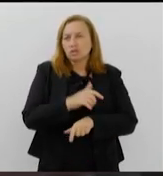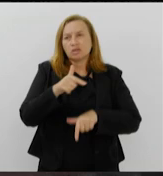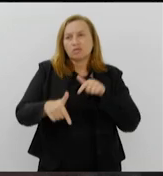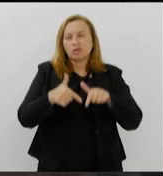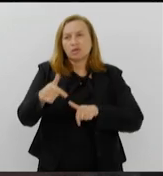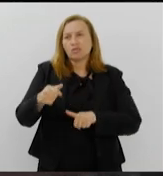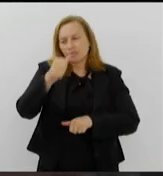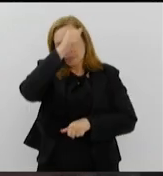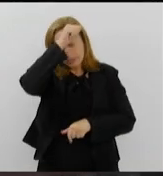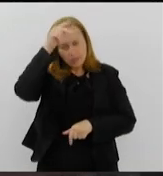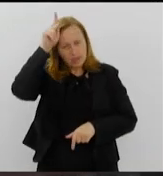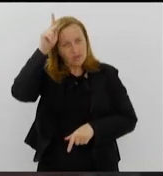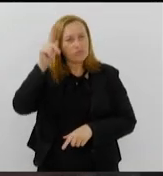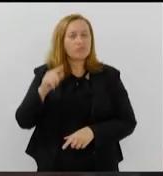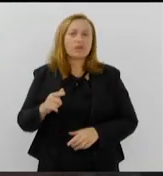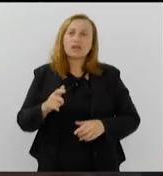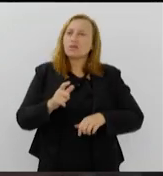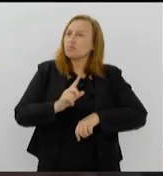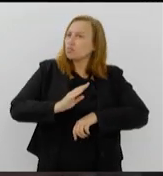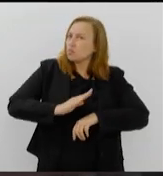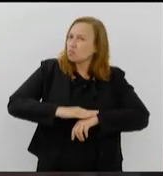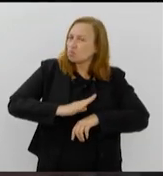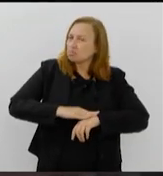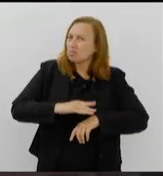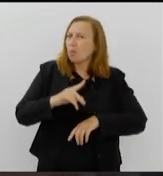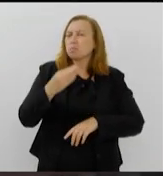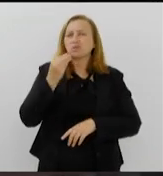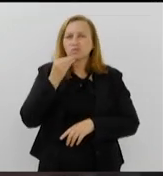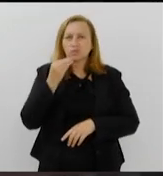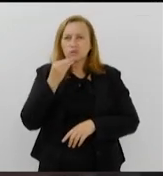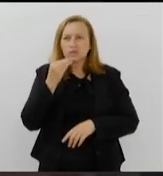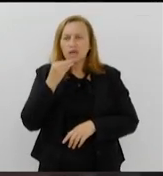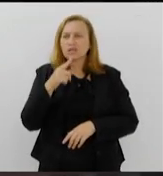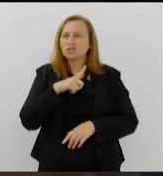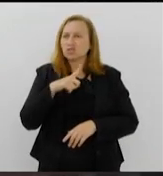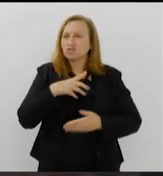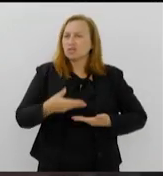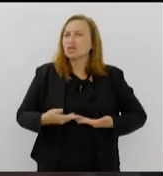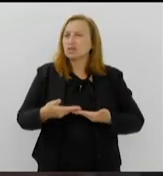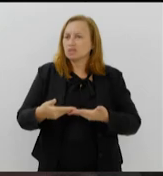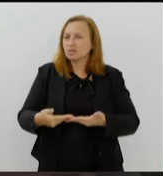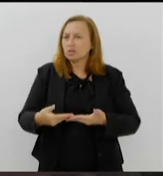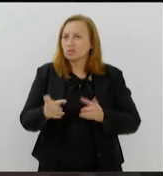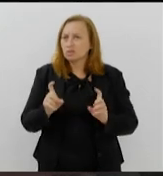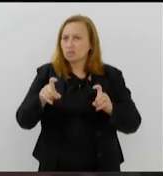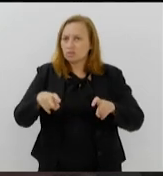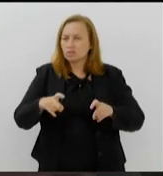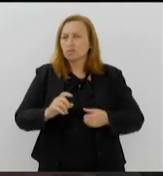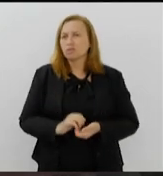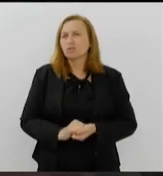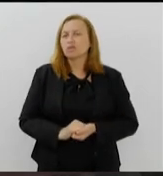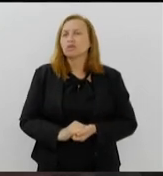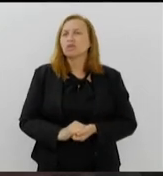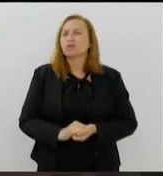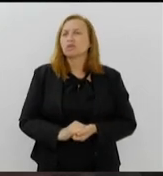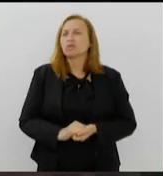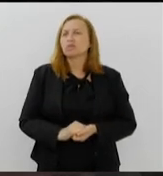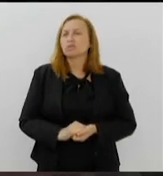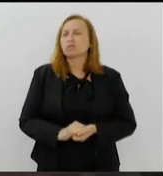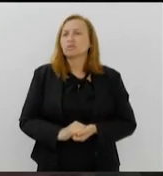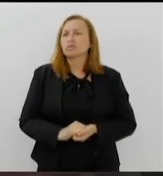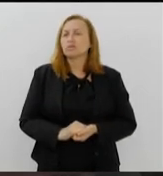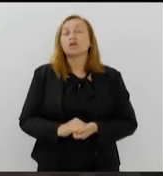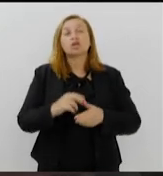E, naquele momento, eu tive a oportunidade de receber no meu gabinete e de promover